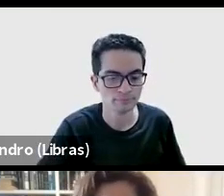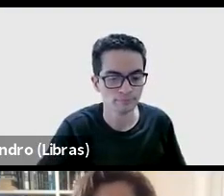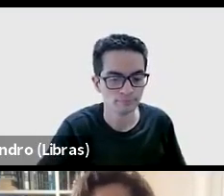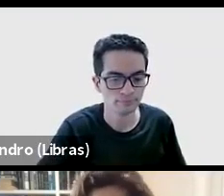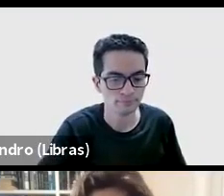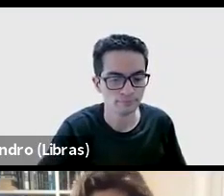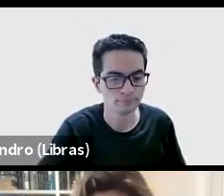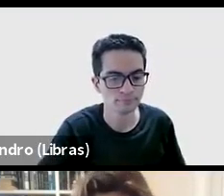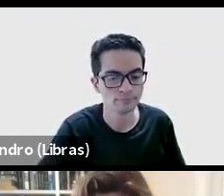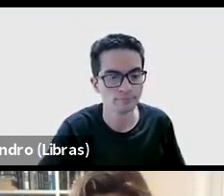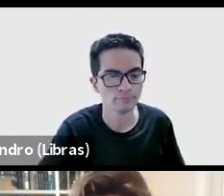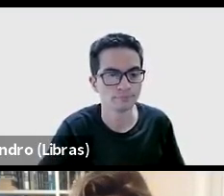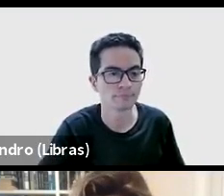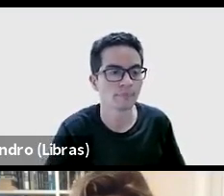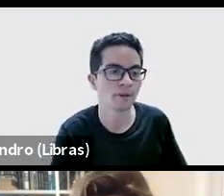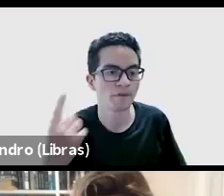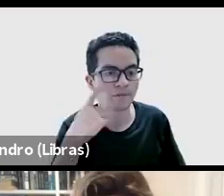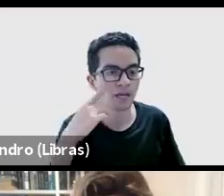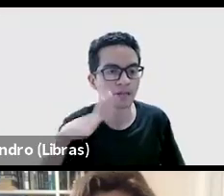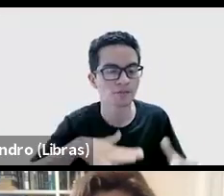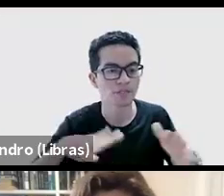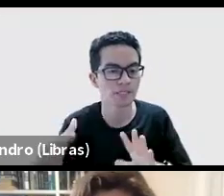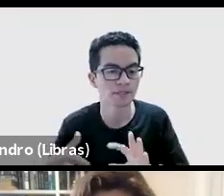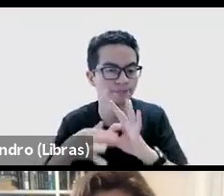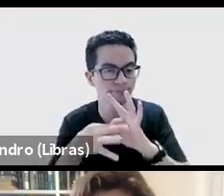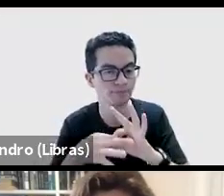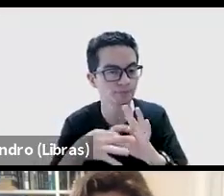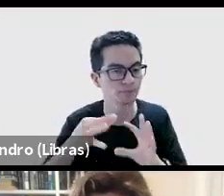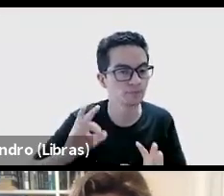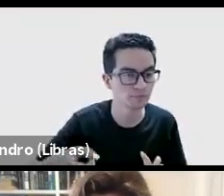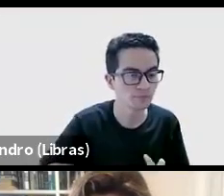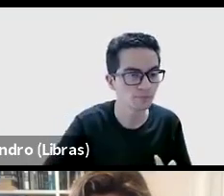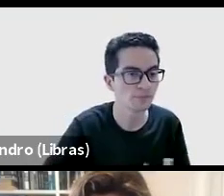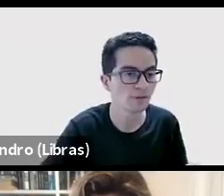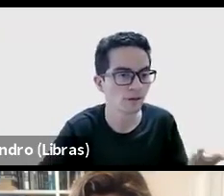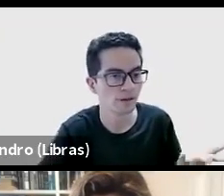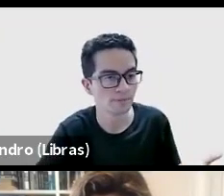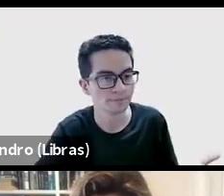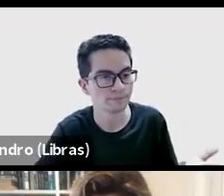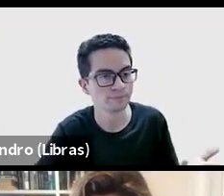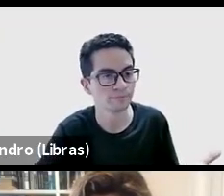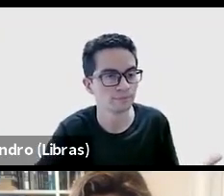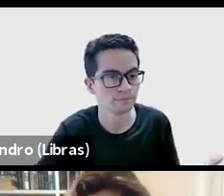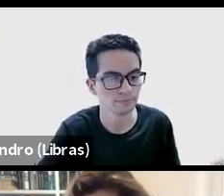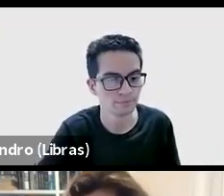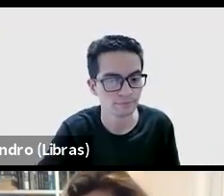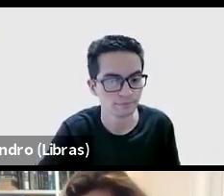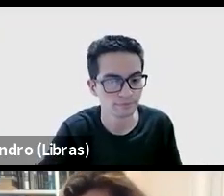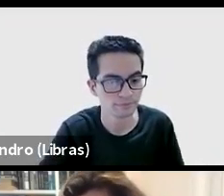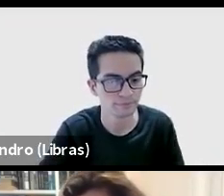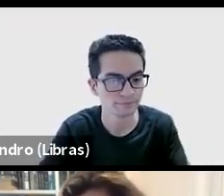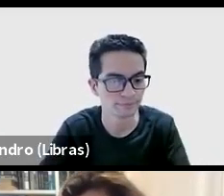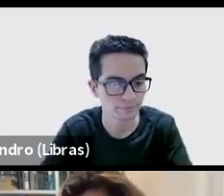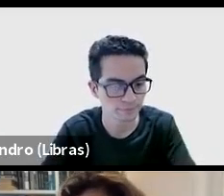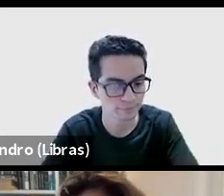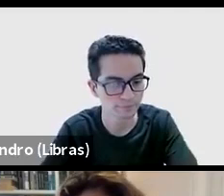isso, né, nos tire o tempo para fazer outras coisas, né, porque o nosso tempo é limitado,